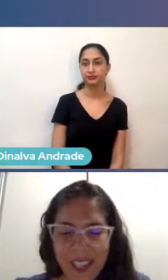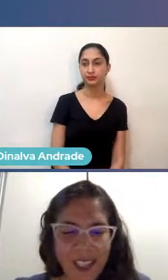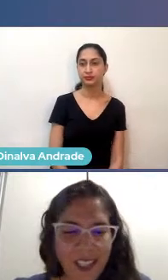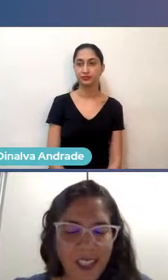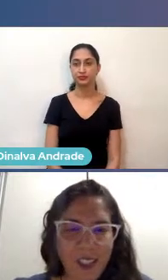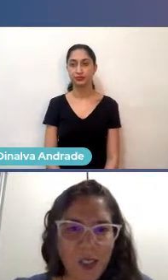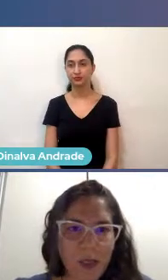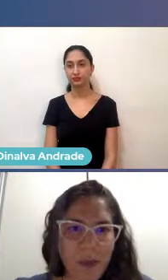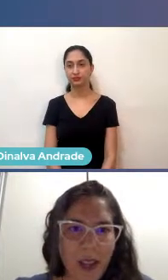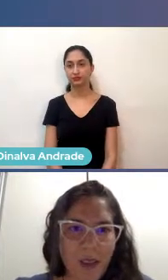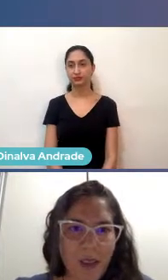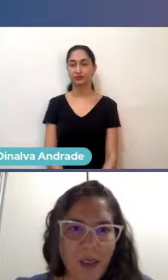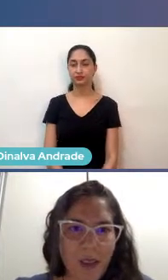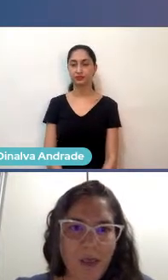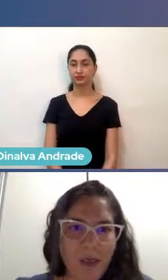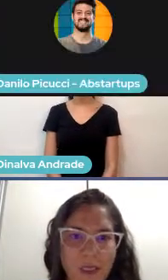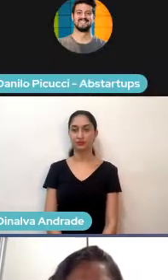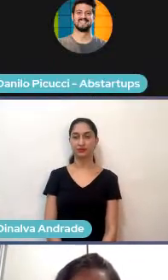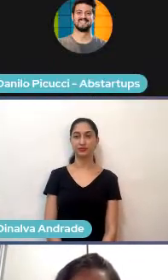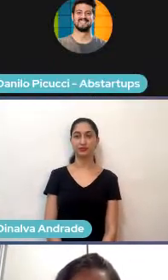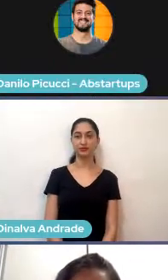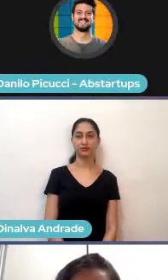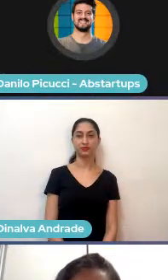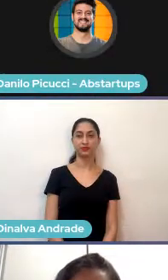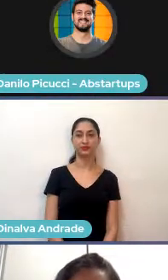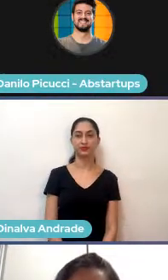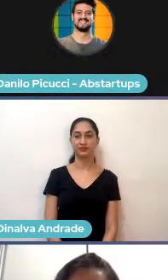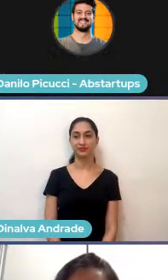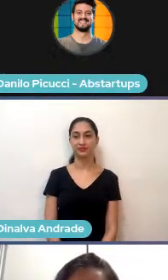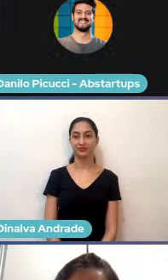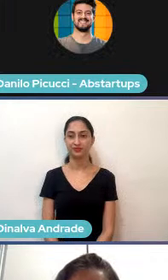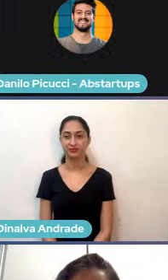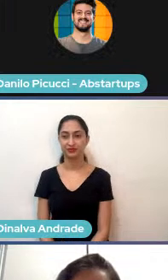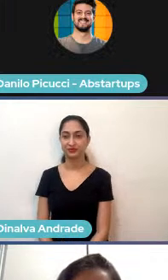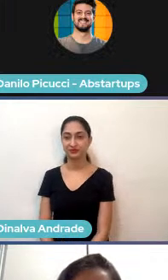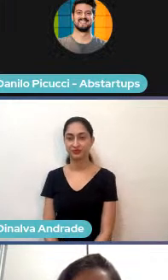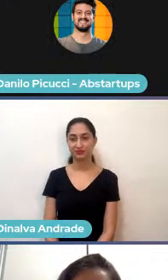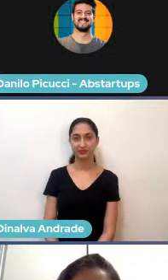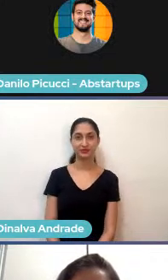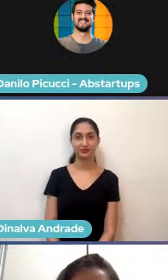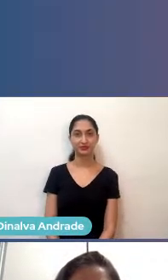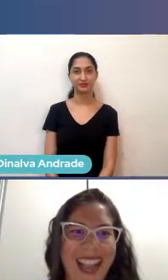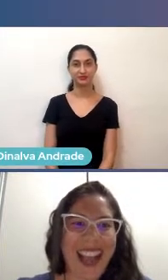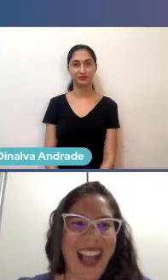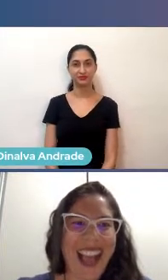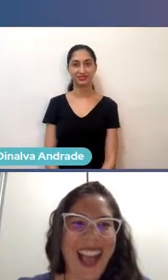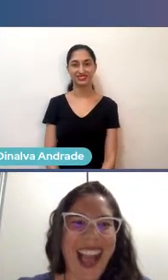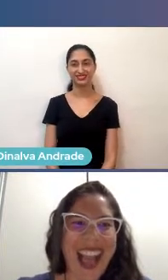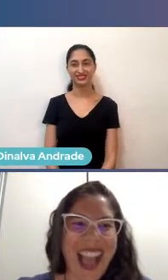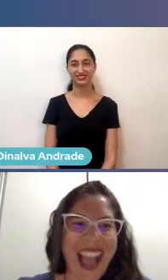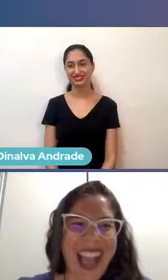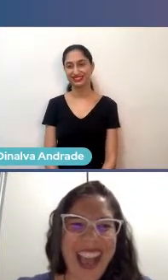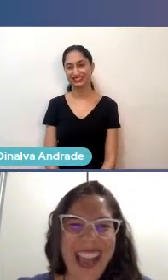Estão me vendo aí? Deixa eu pegar um feedback visual. Está nozinho, está nozinho. Meu slide, tá?